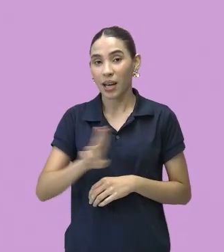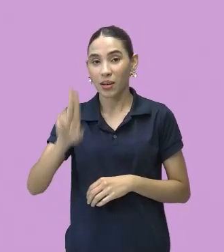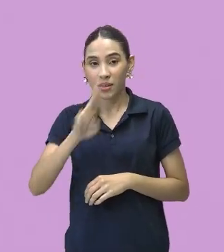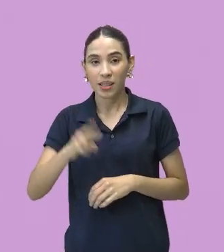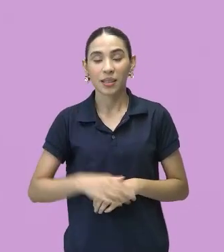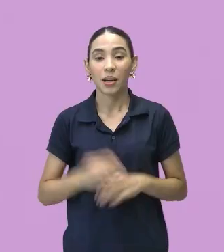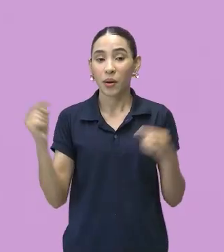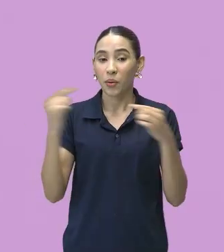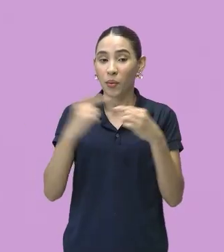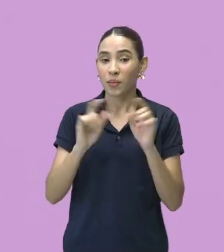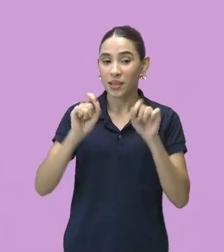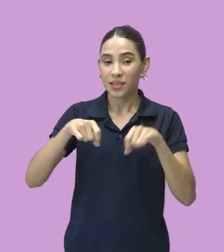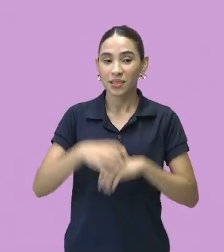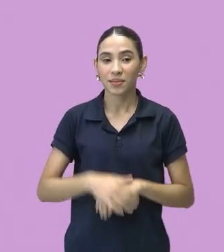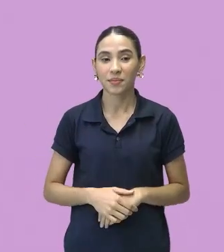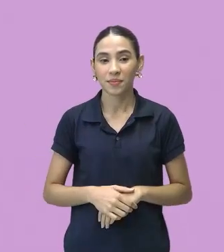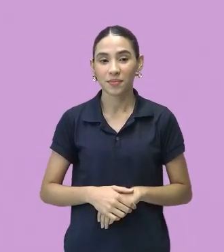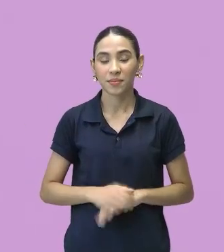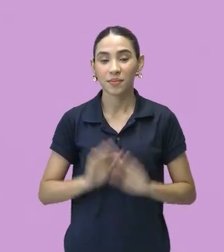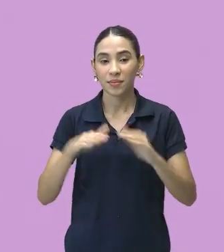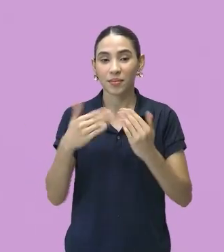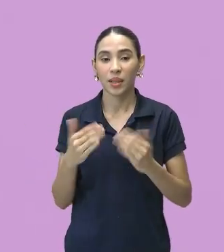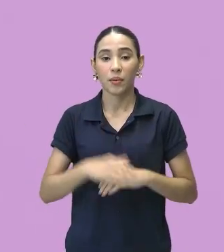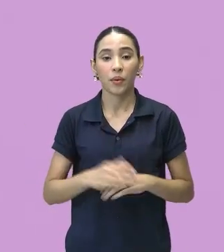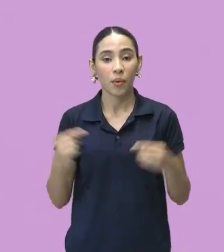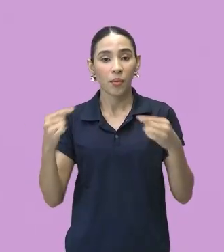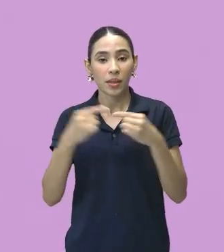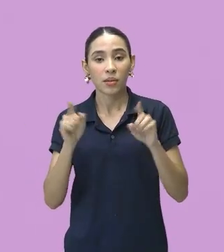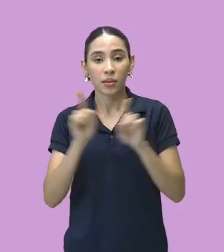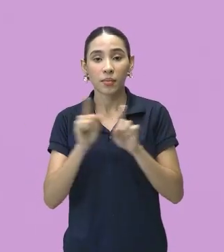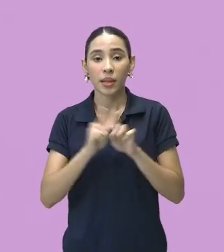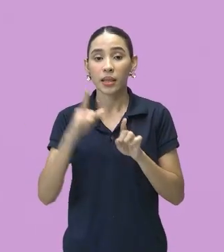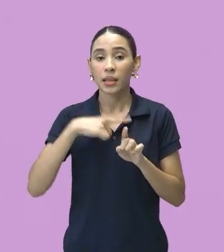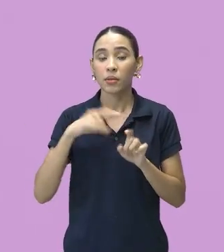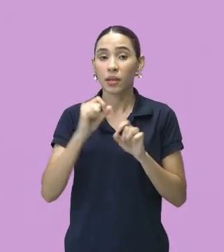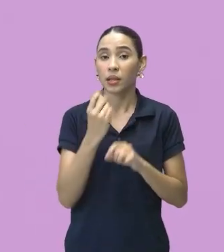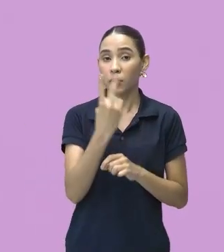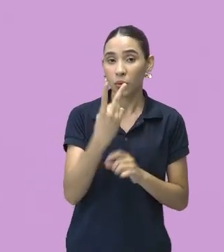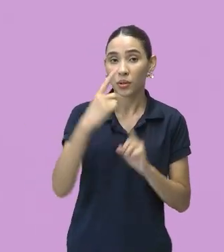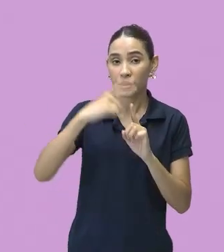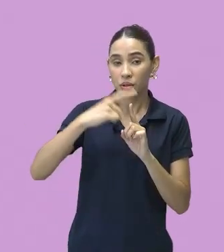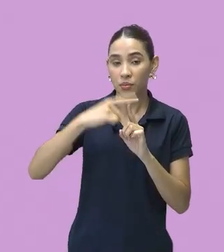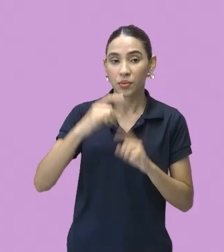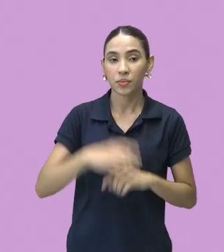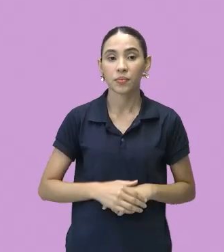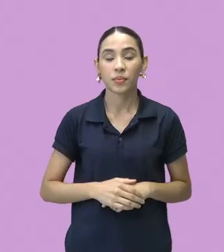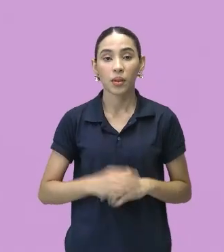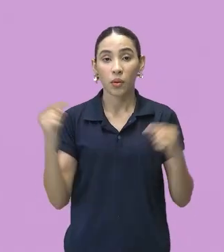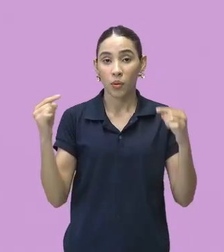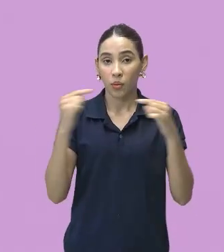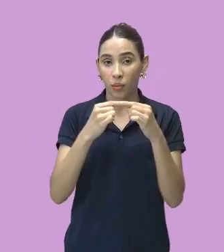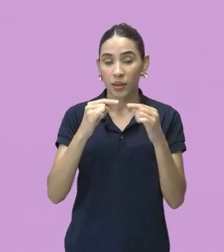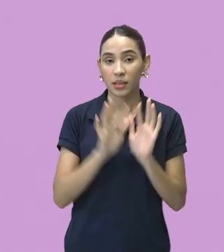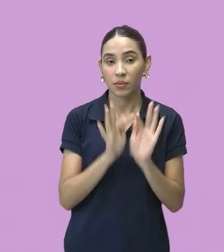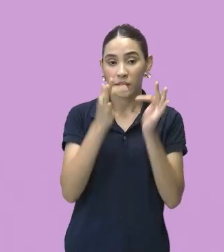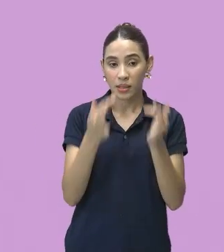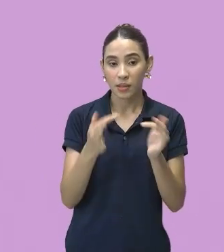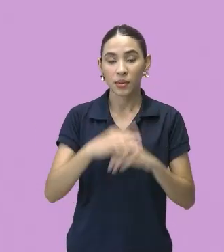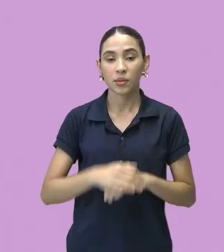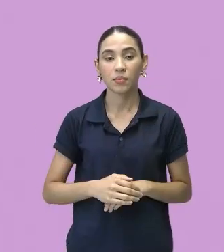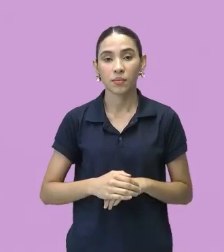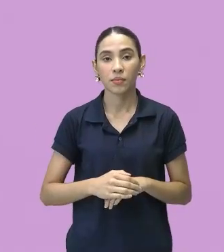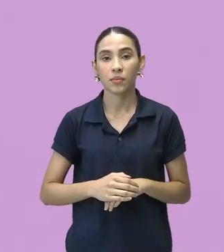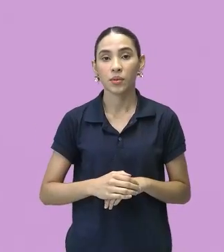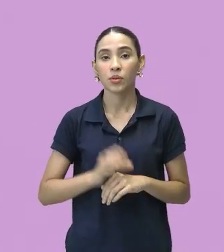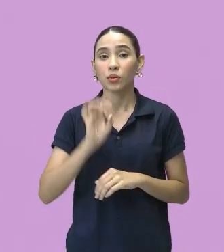nossas combinações. E as nossas combinações, nós temos 2 tipos. Combinações simples, quando